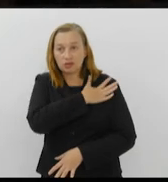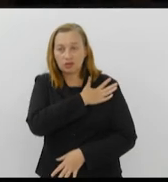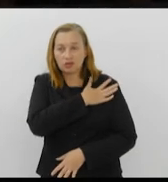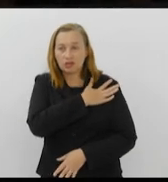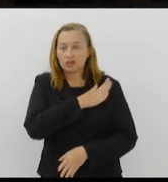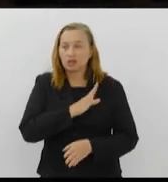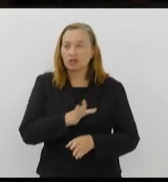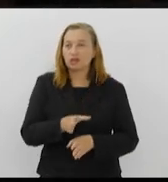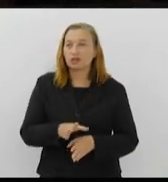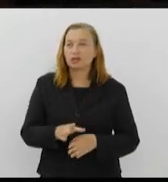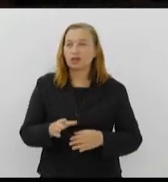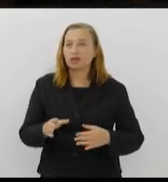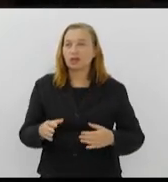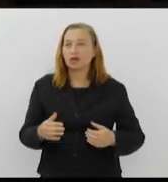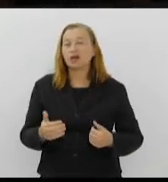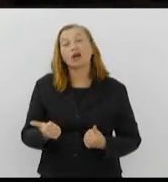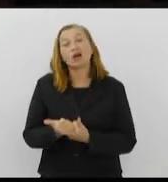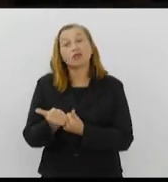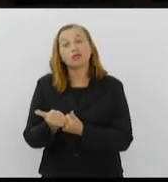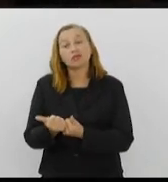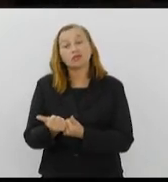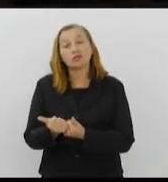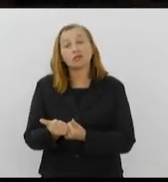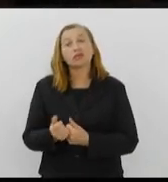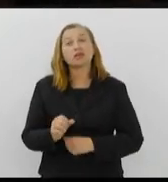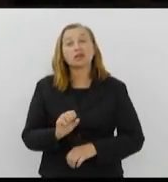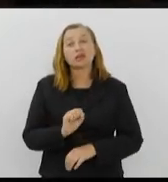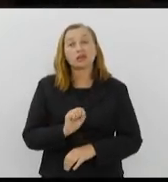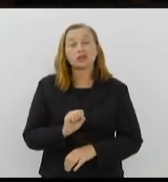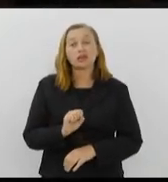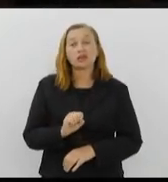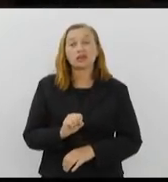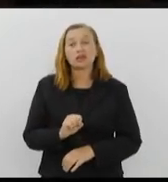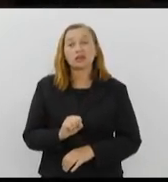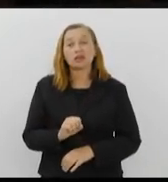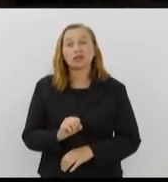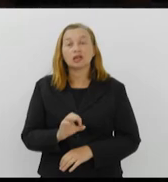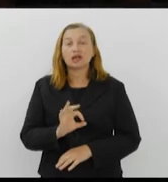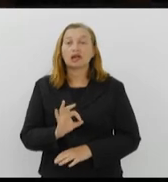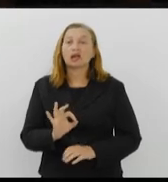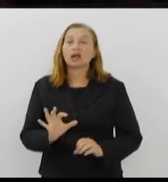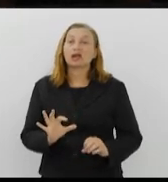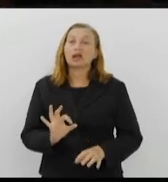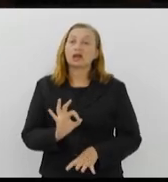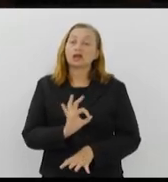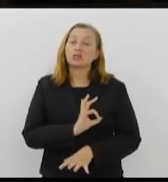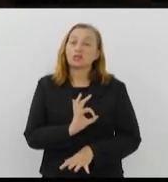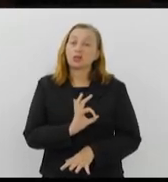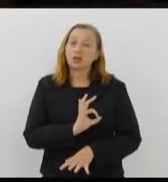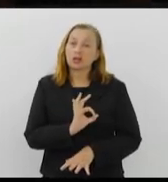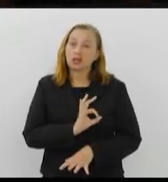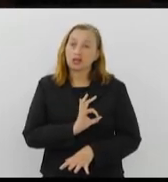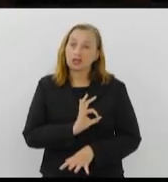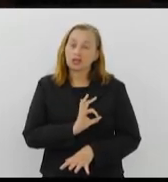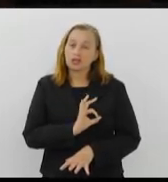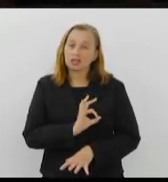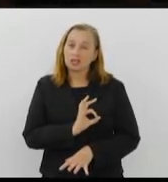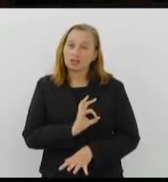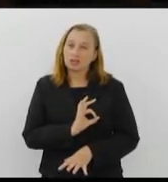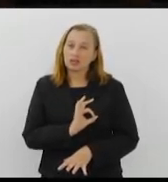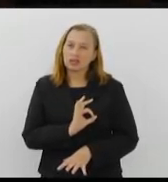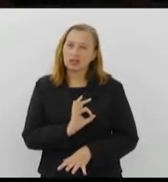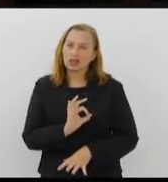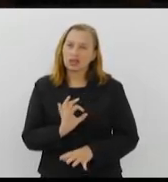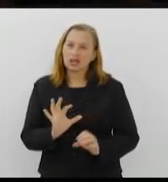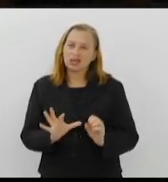nas operações. O órgão possui policiais adidos para garantir a segurança dos fiscais. Ou seja, não